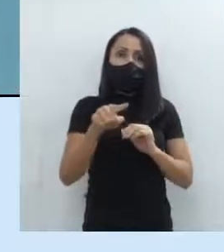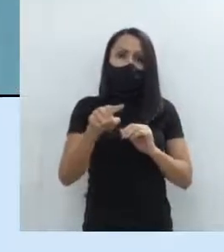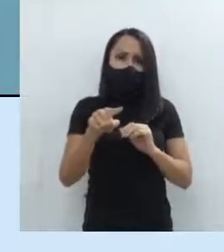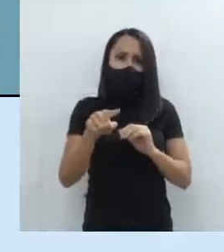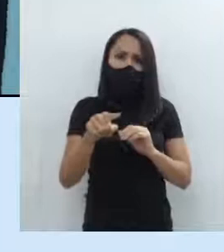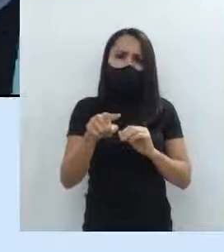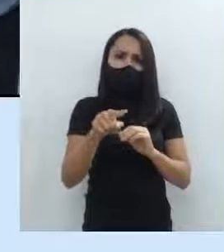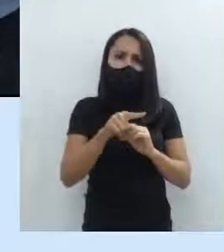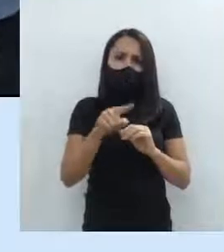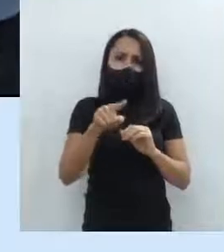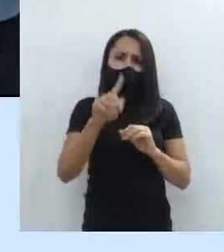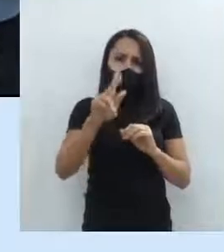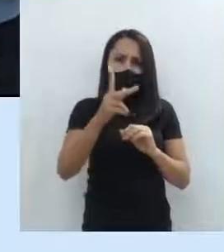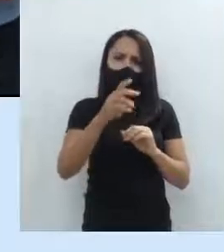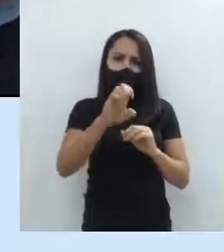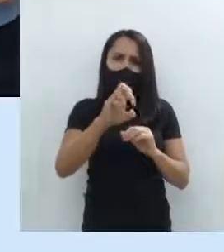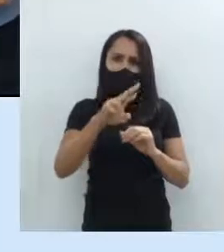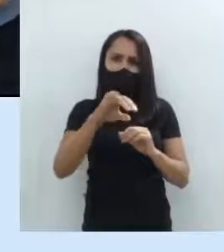considera um herói?